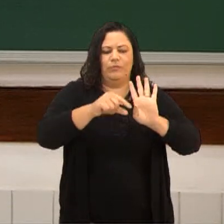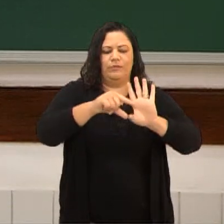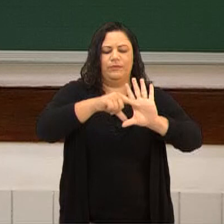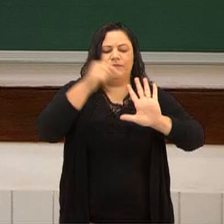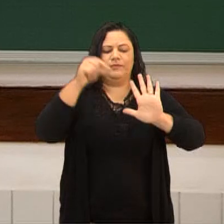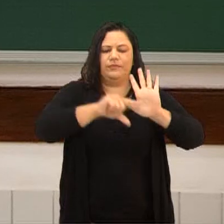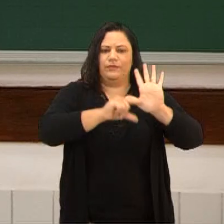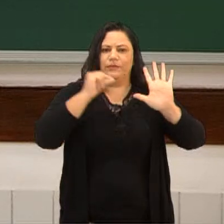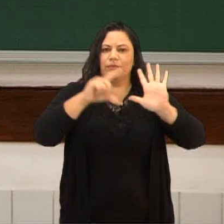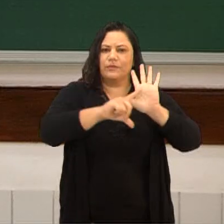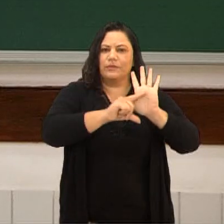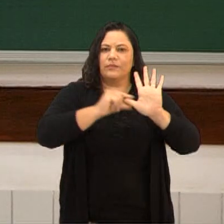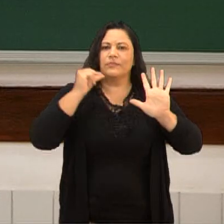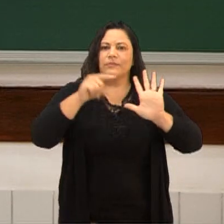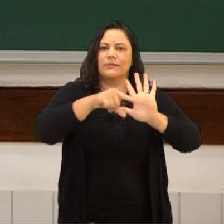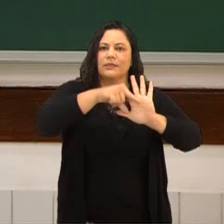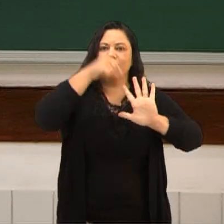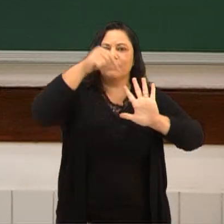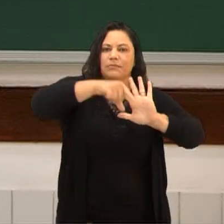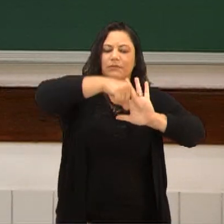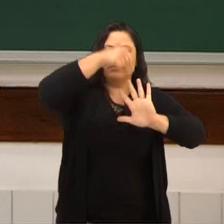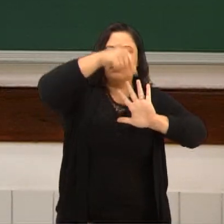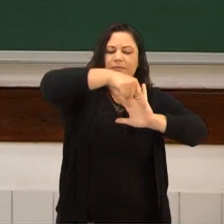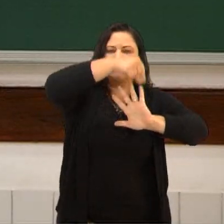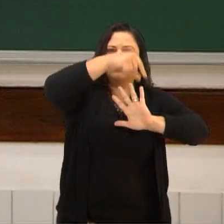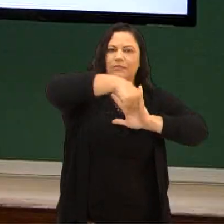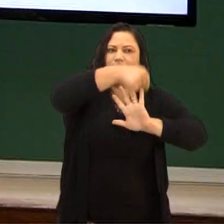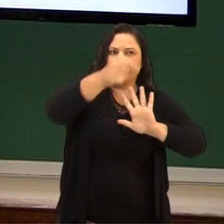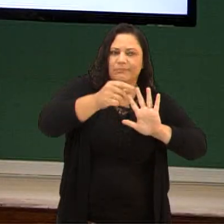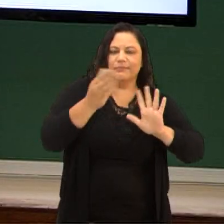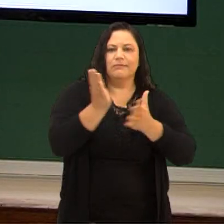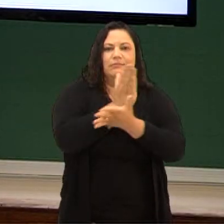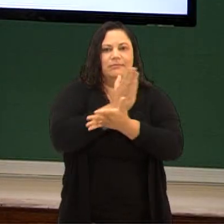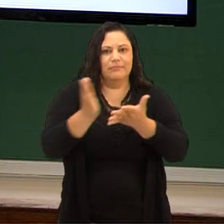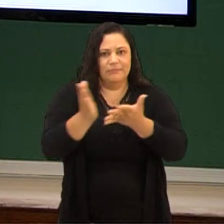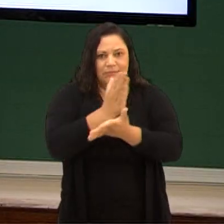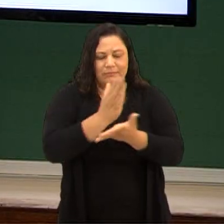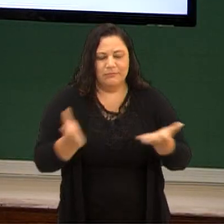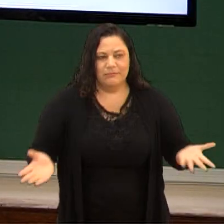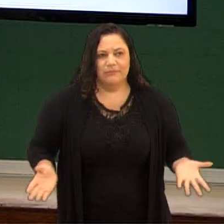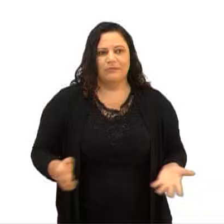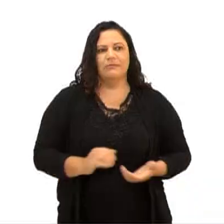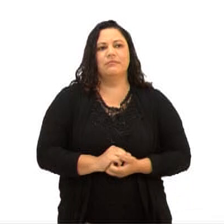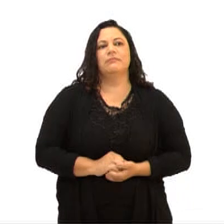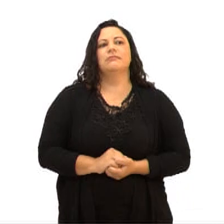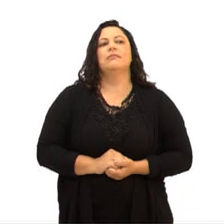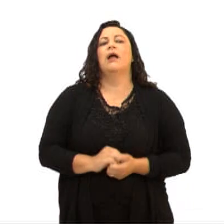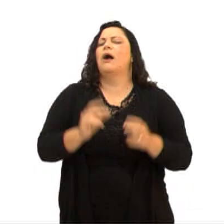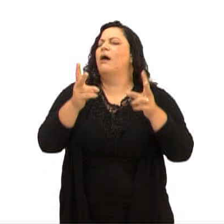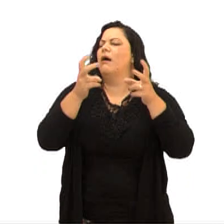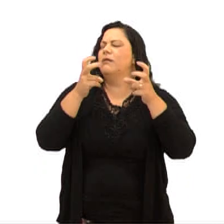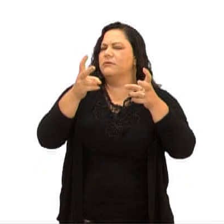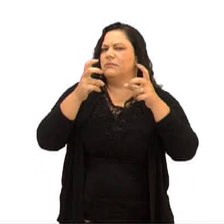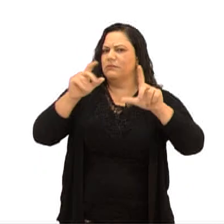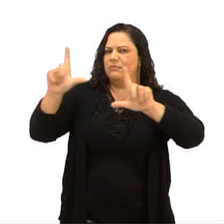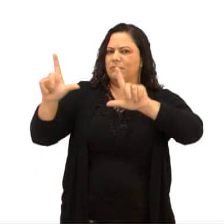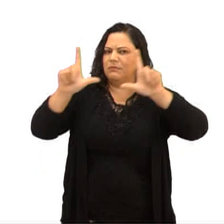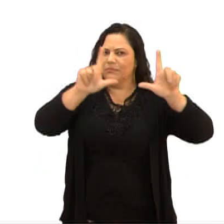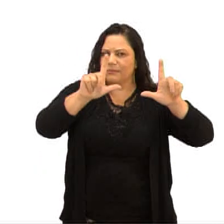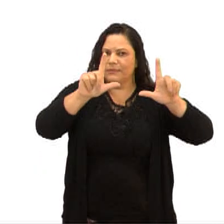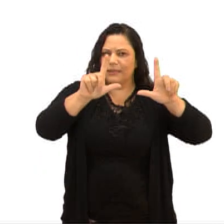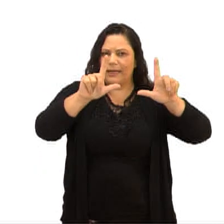trouxe um pouquinho do relógio para dividir essas partes com vocês. Então, aqui, observe na tela que nós temos um